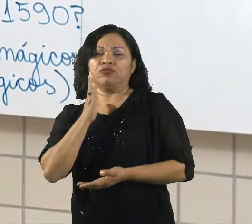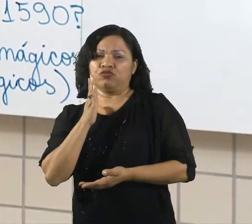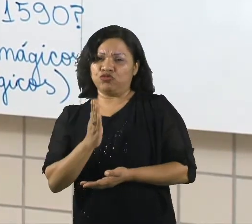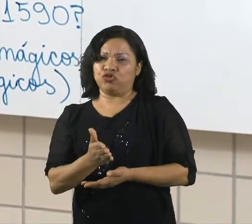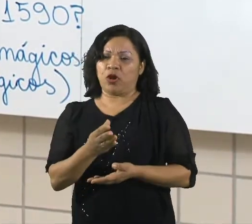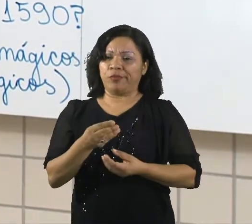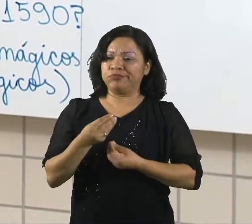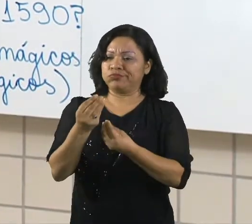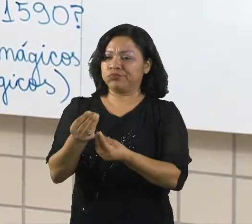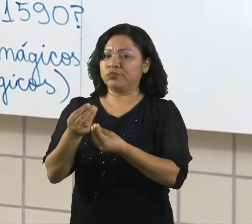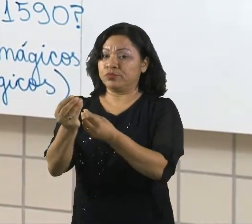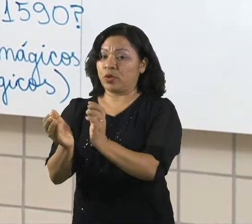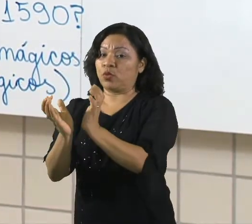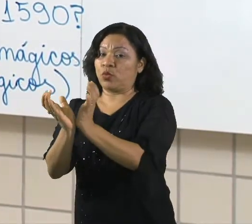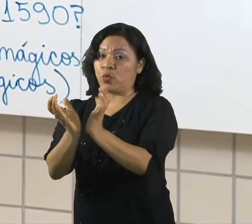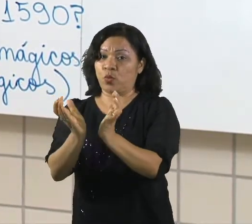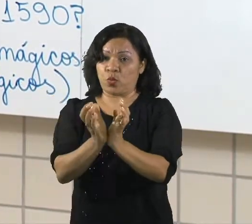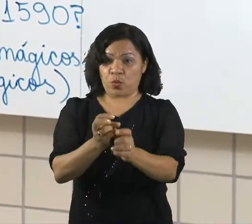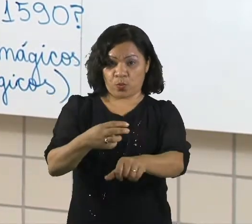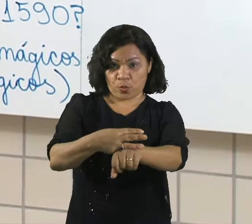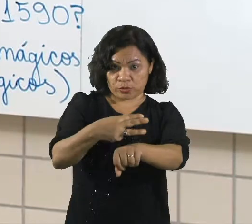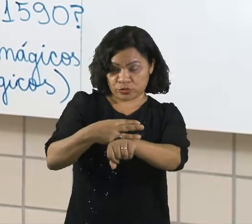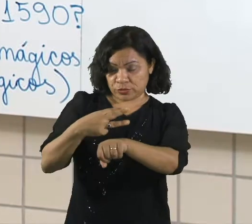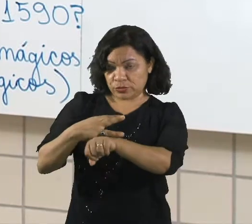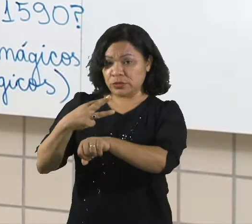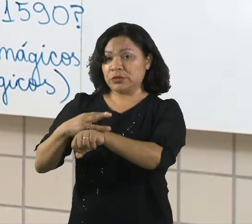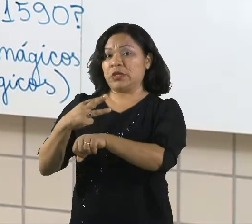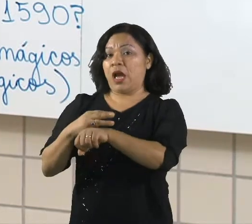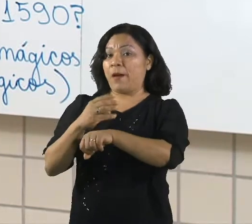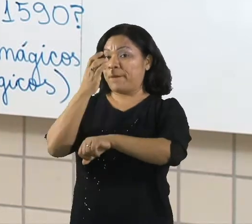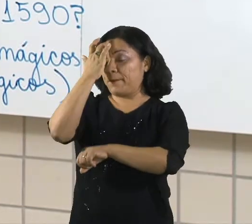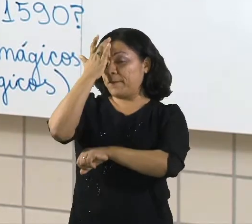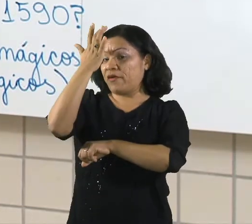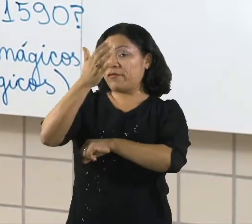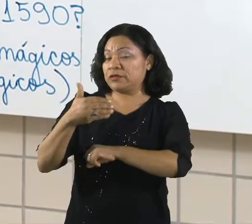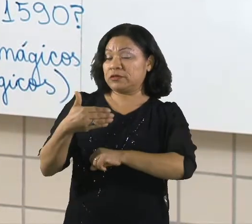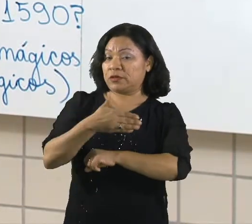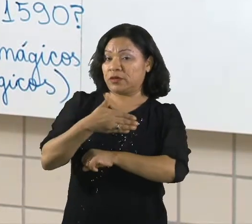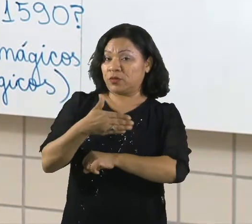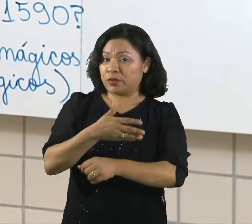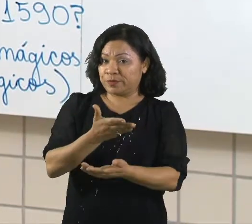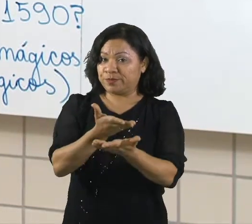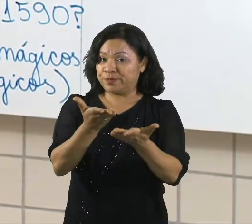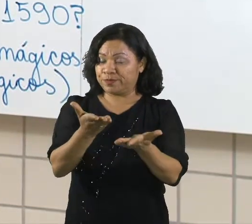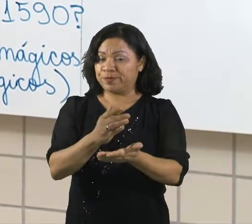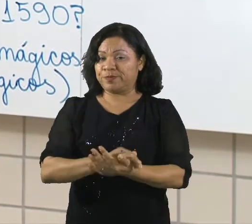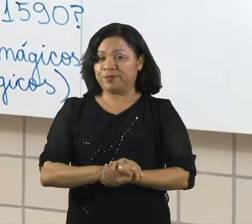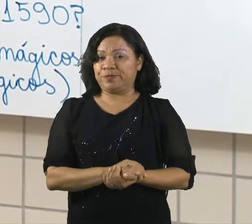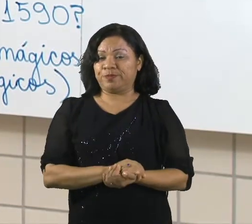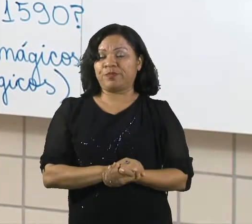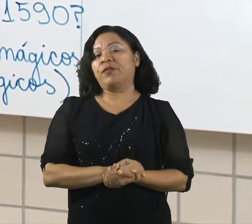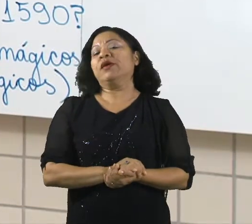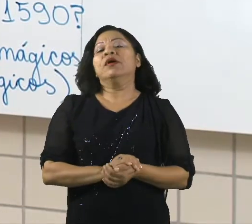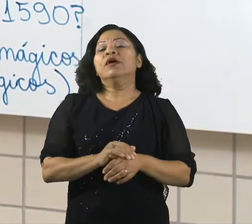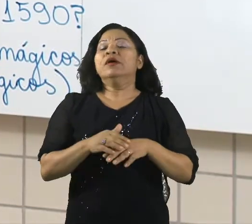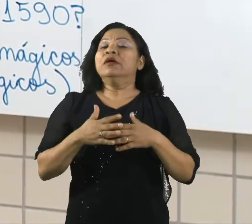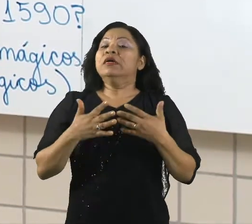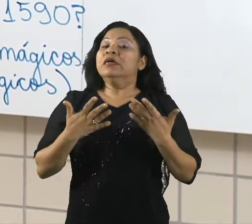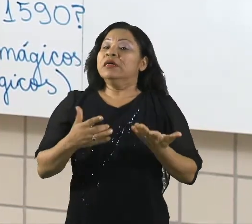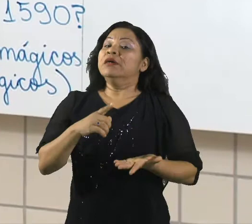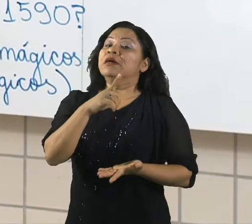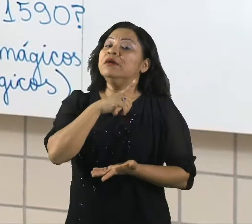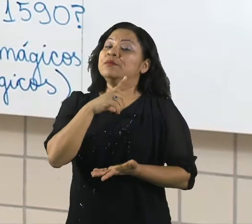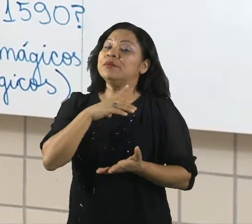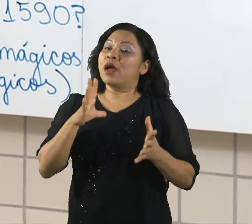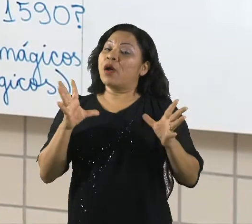grupos aí de WhatsApp para facilitar o acesso de vocês. Nós vamos ler agora um resuminho